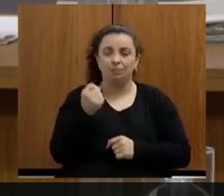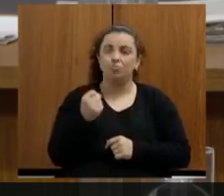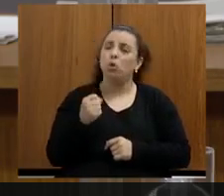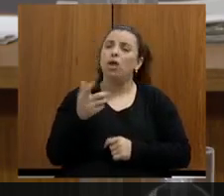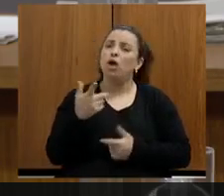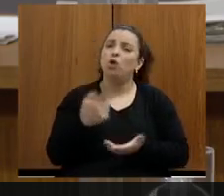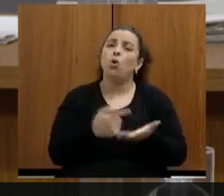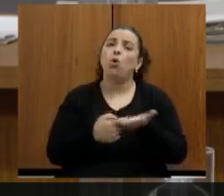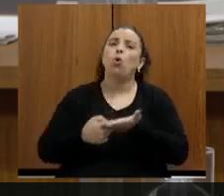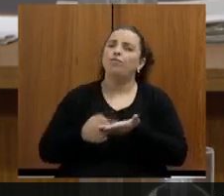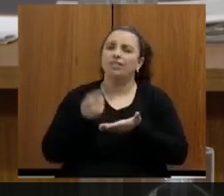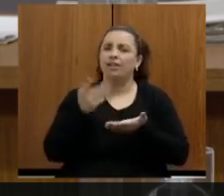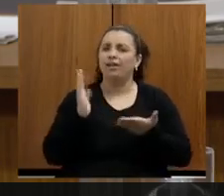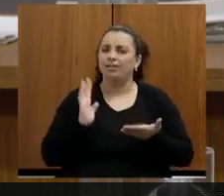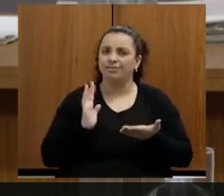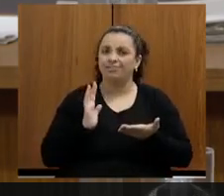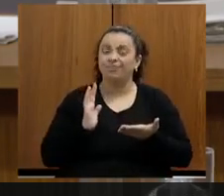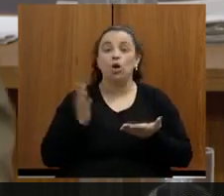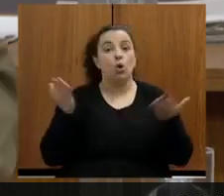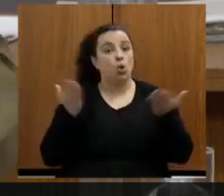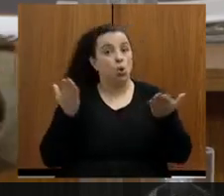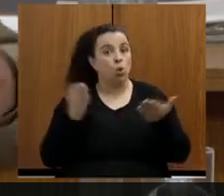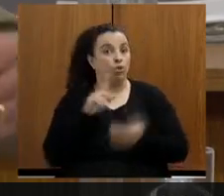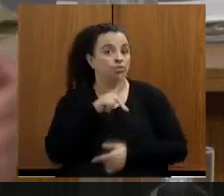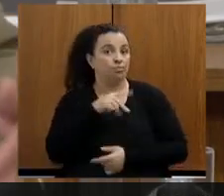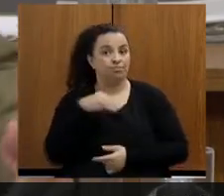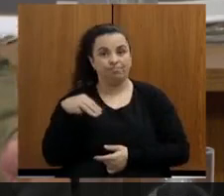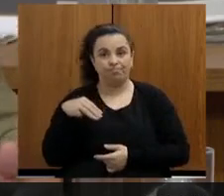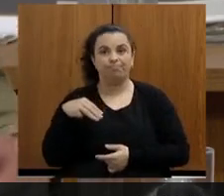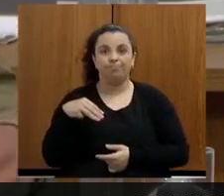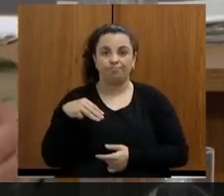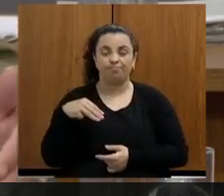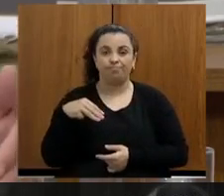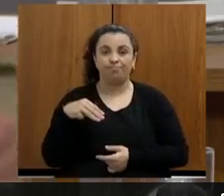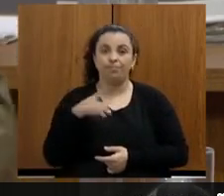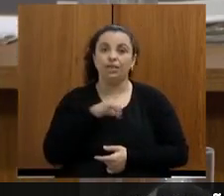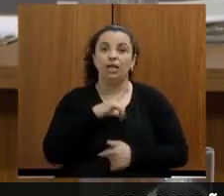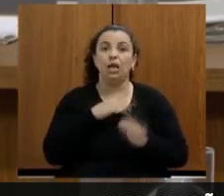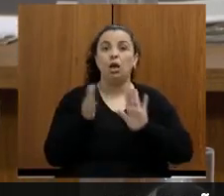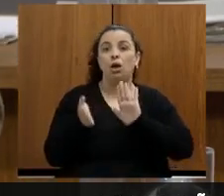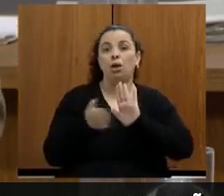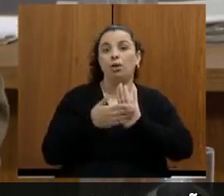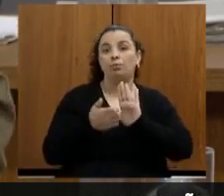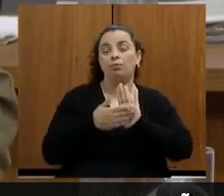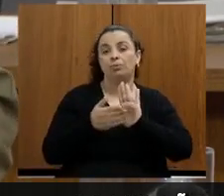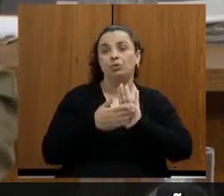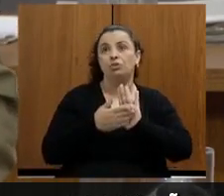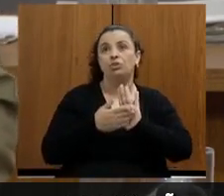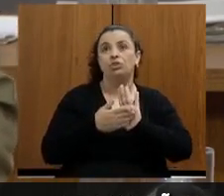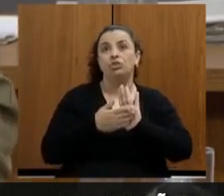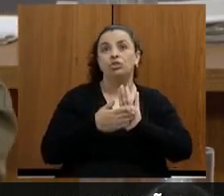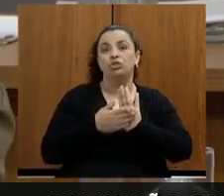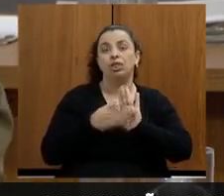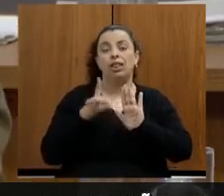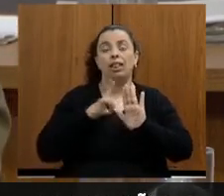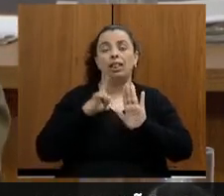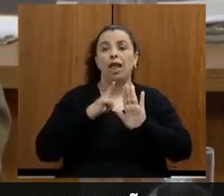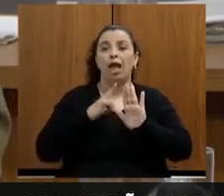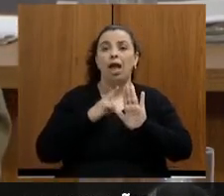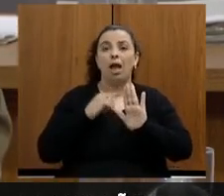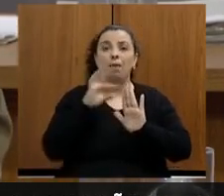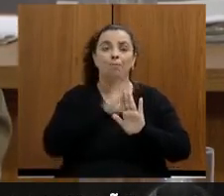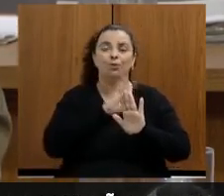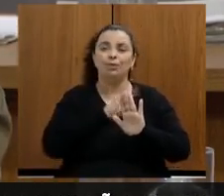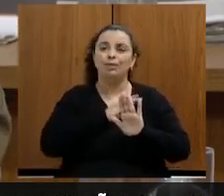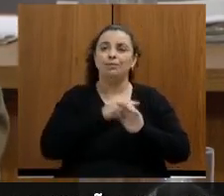um convite para ir nós estamos hoje a polícia militar dentro da proposta Nossa aqui de ser a melhor polícia né